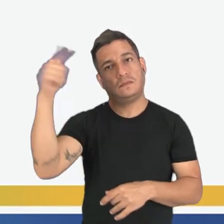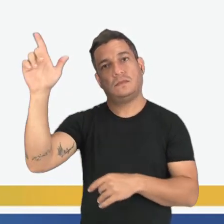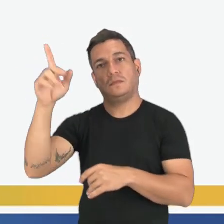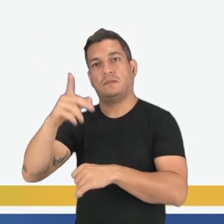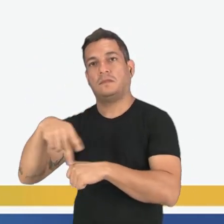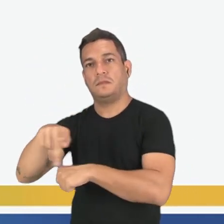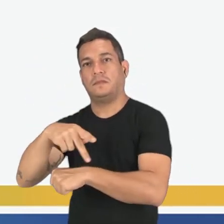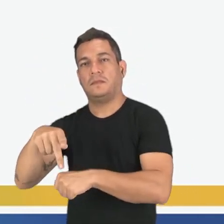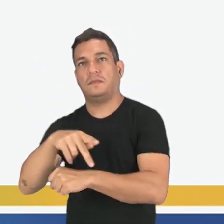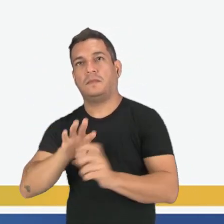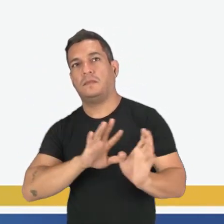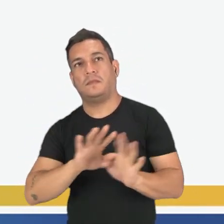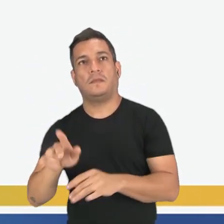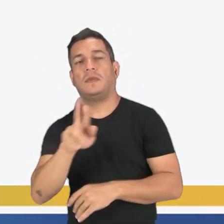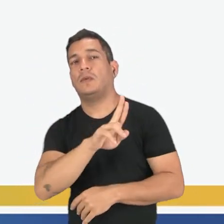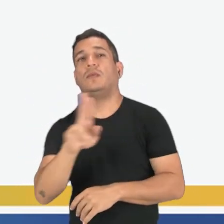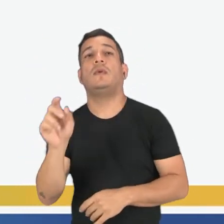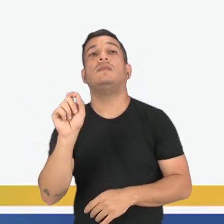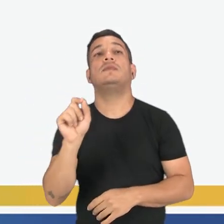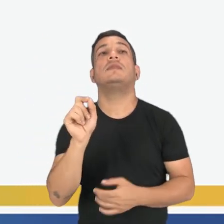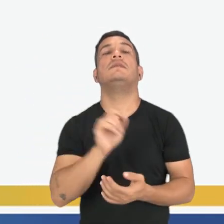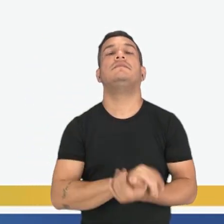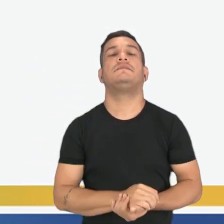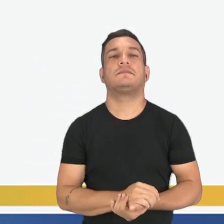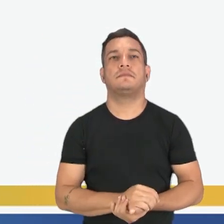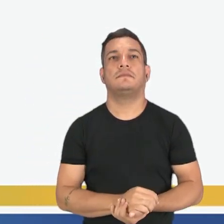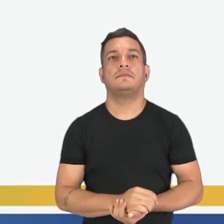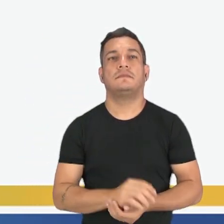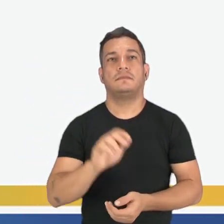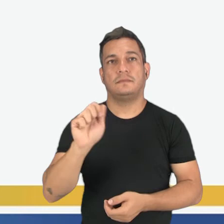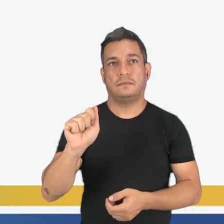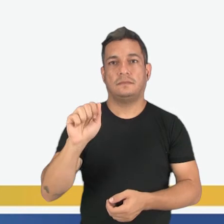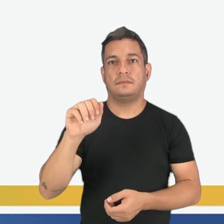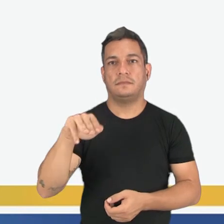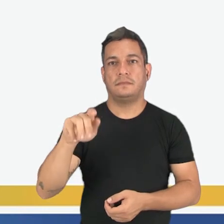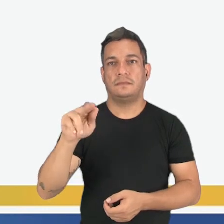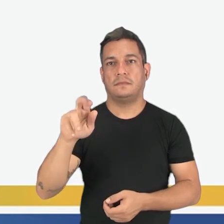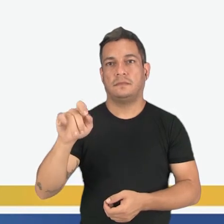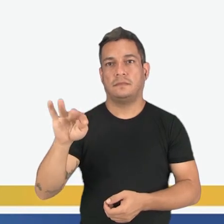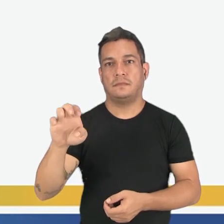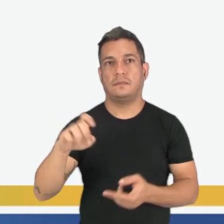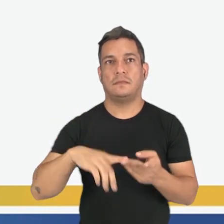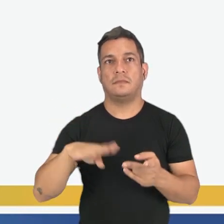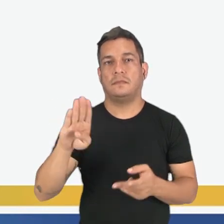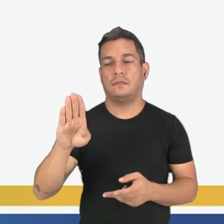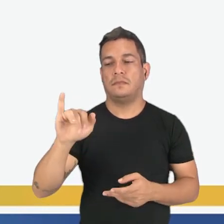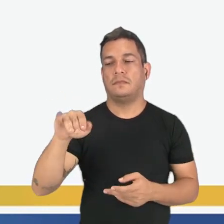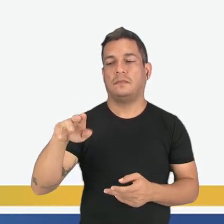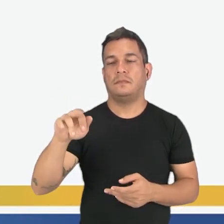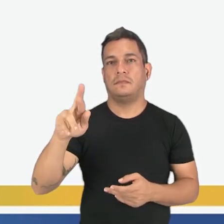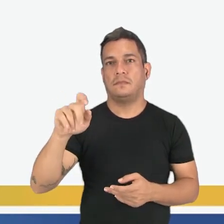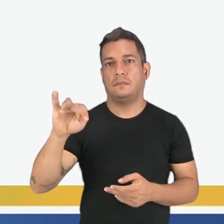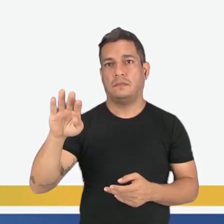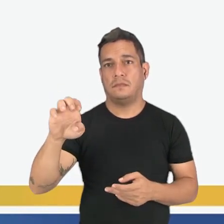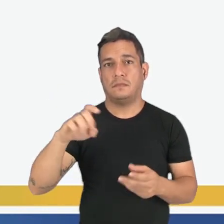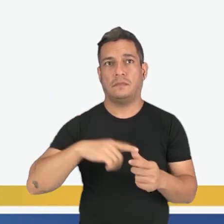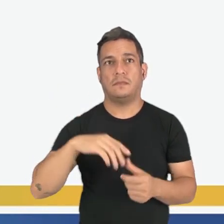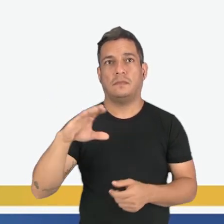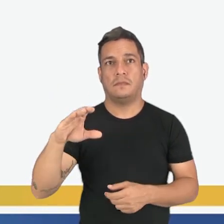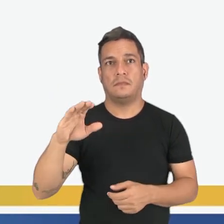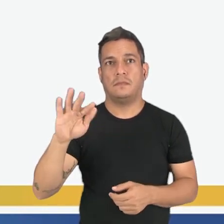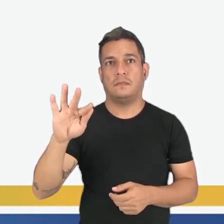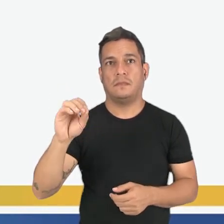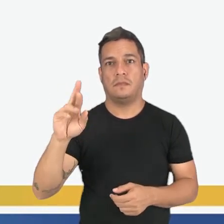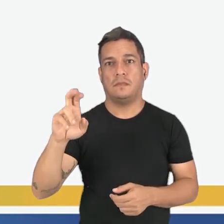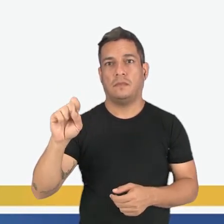em outro país, ele recebe o nome de letra A, migrante, letra B, imigrante, letra